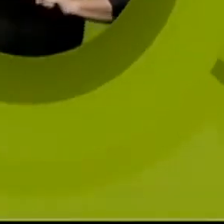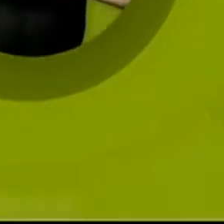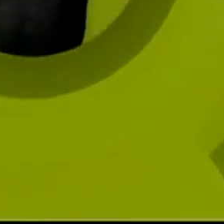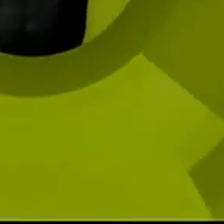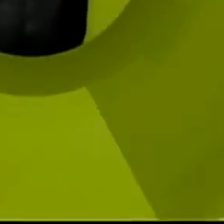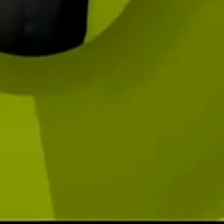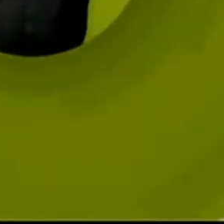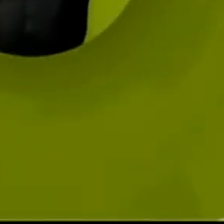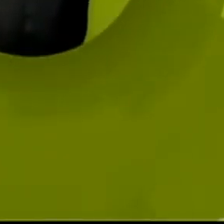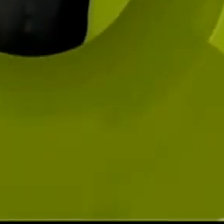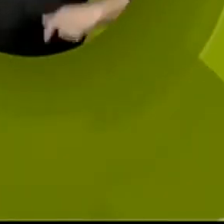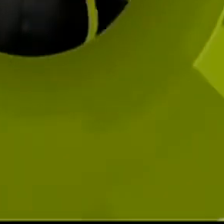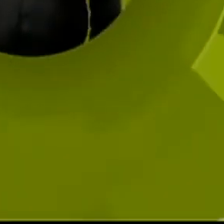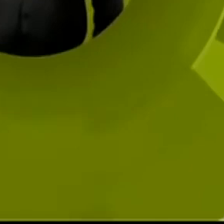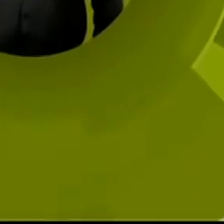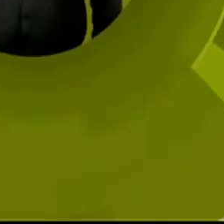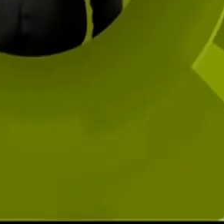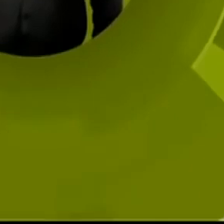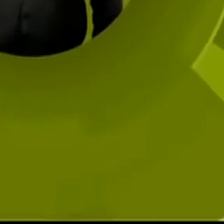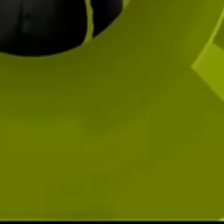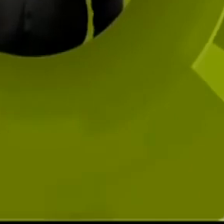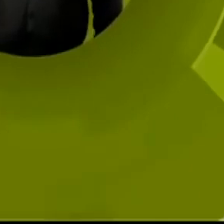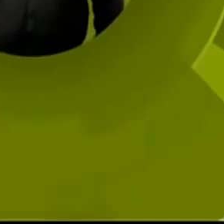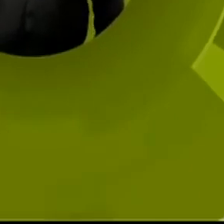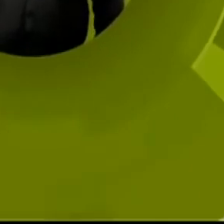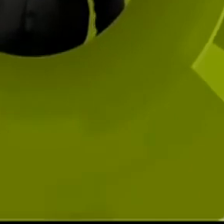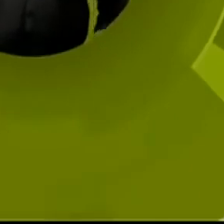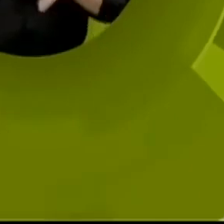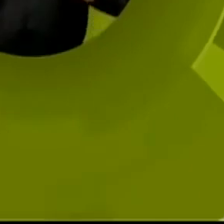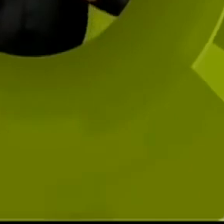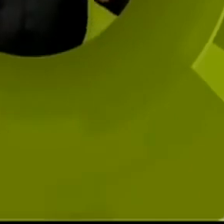O programa a seguir é livre para todos os públicos.